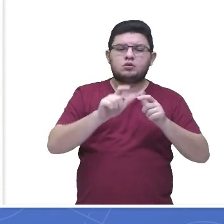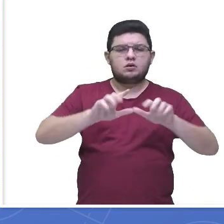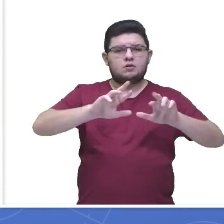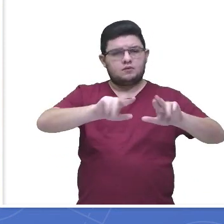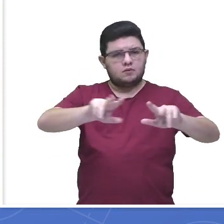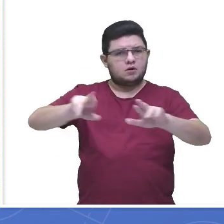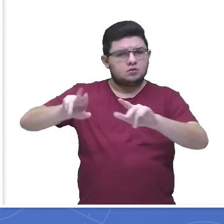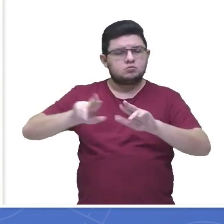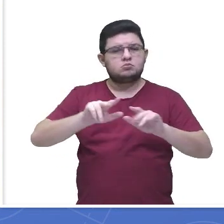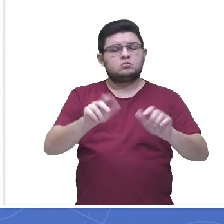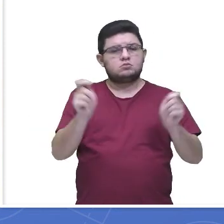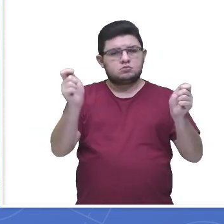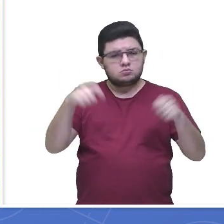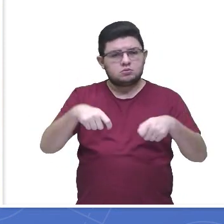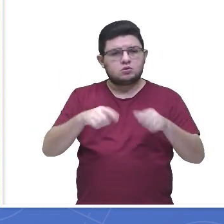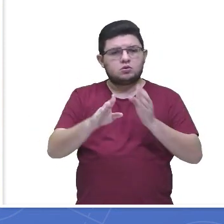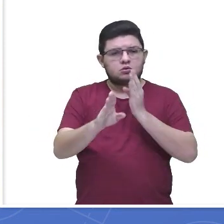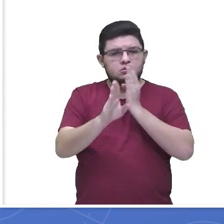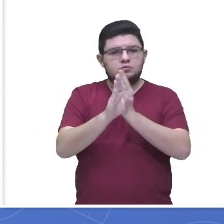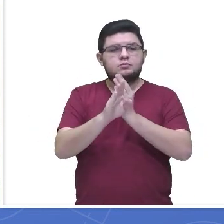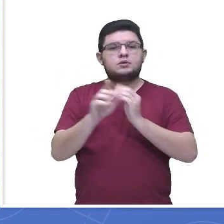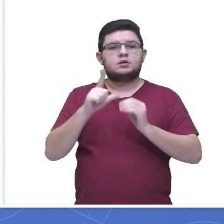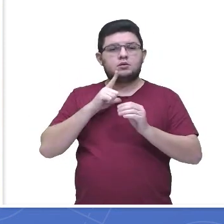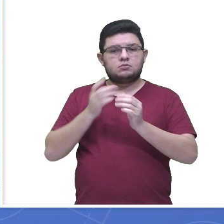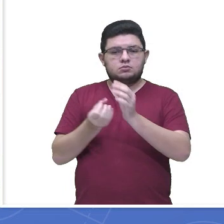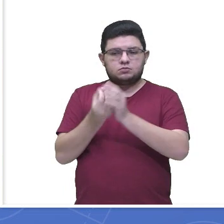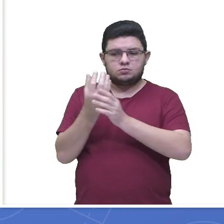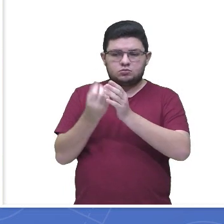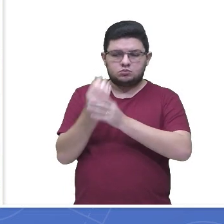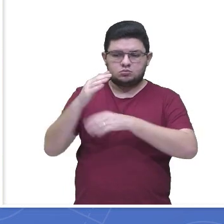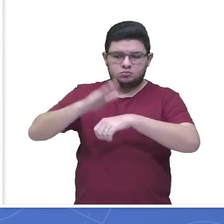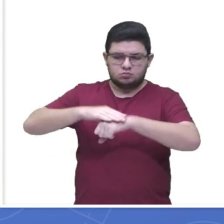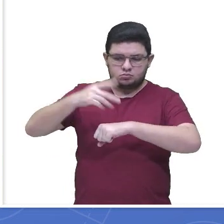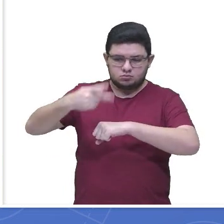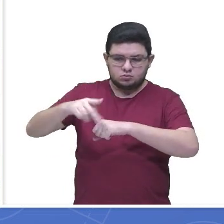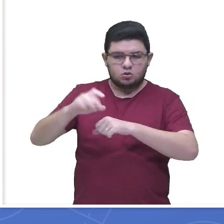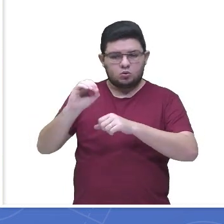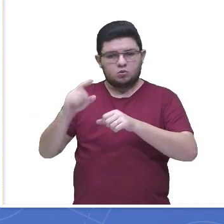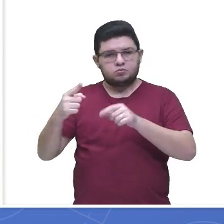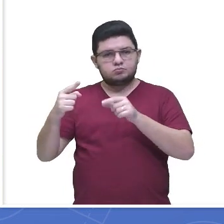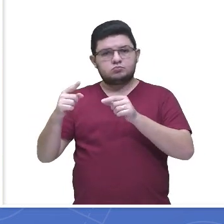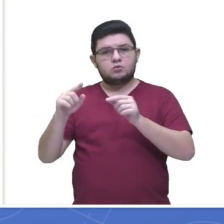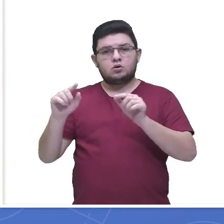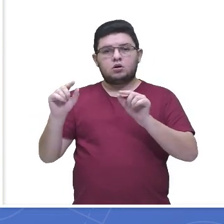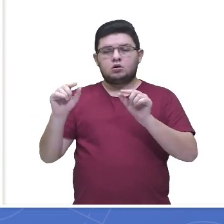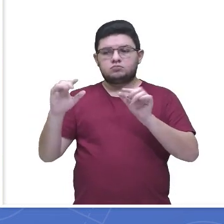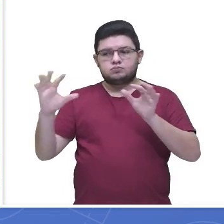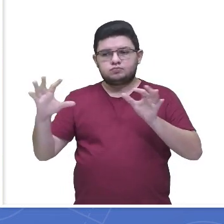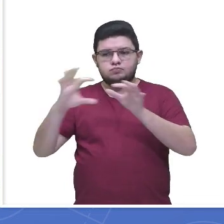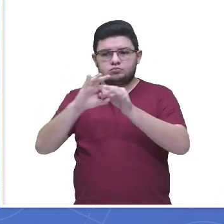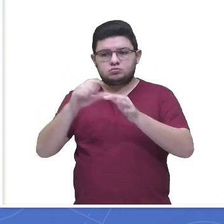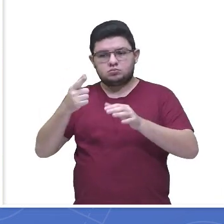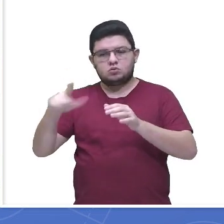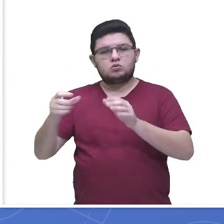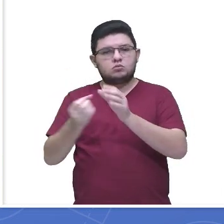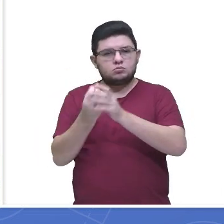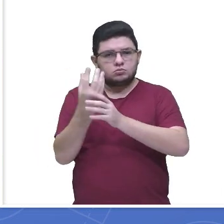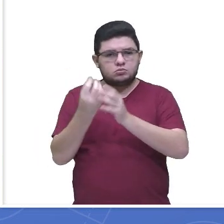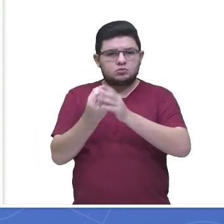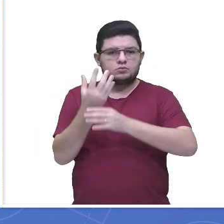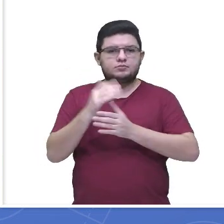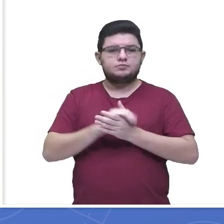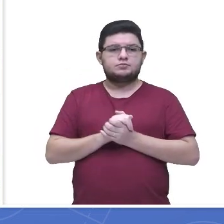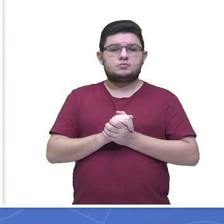possuem reprodução sexuada ou assexuada. E o exemplo dos representantes, nós temos ali as bactérias e